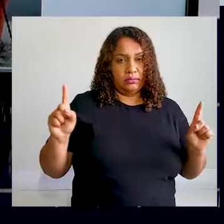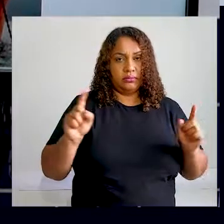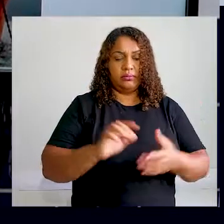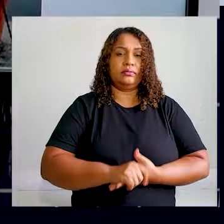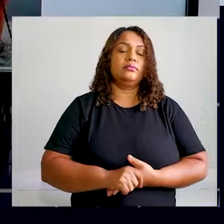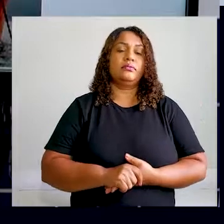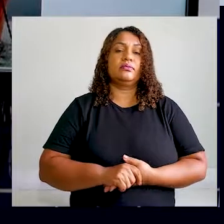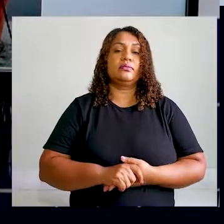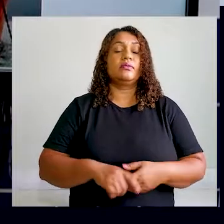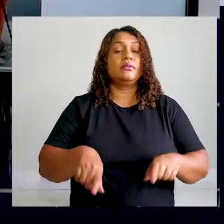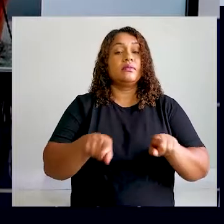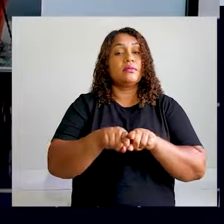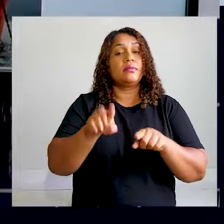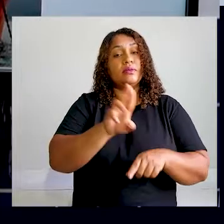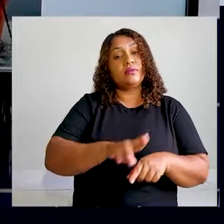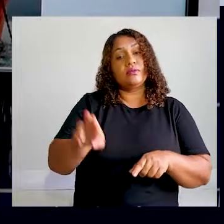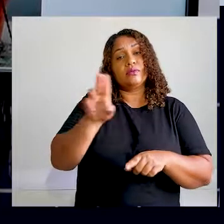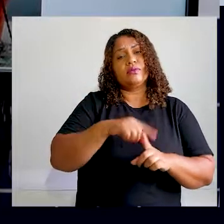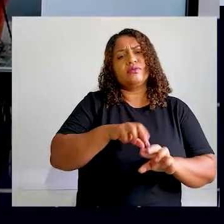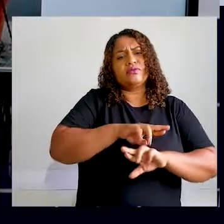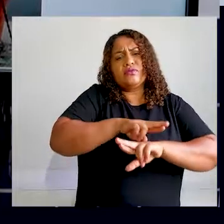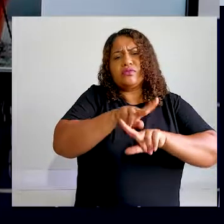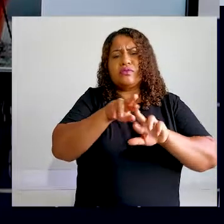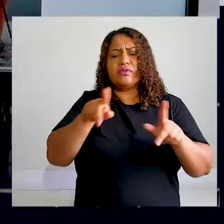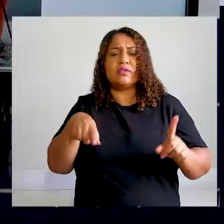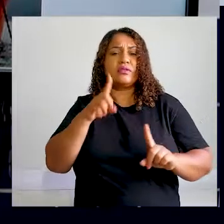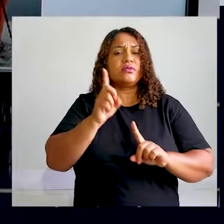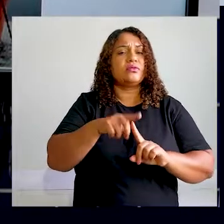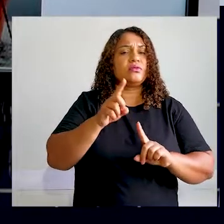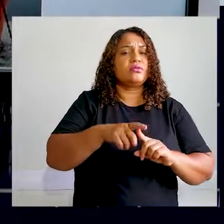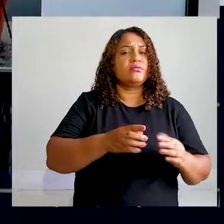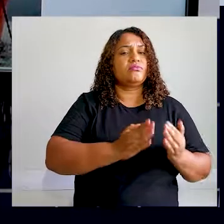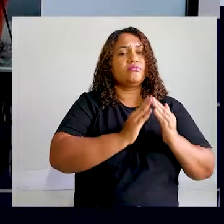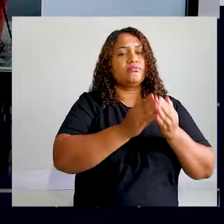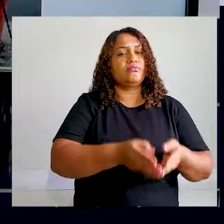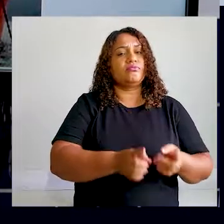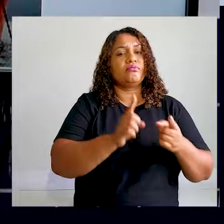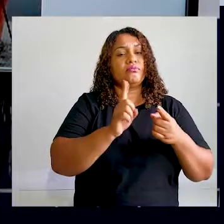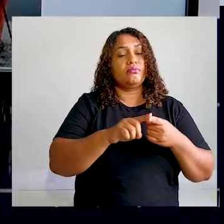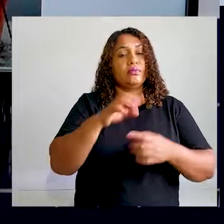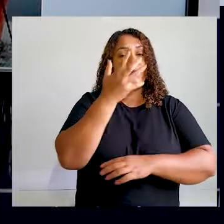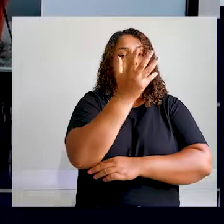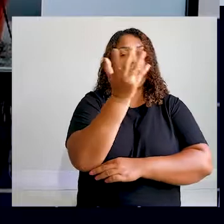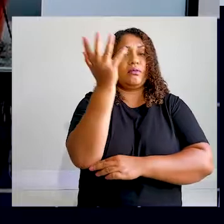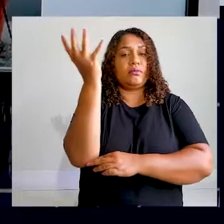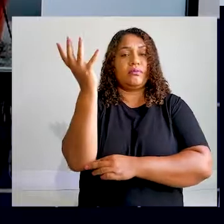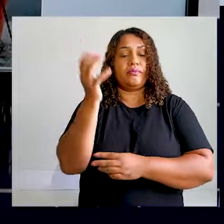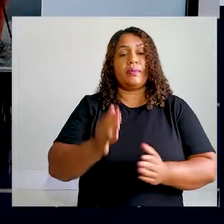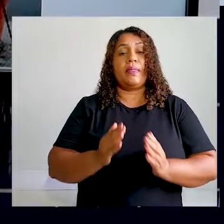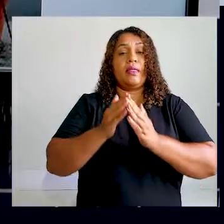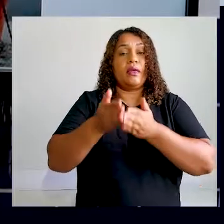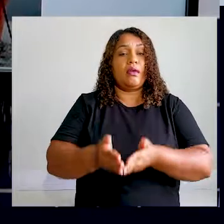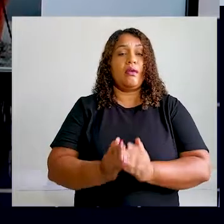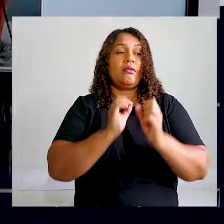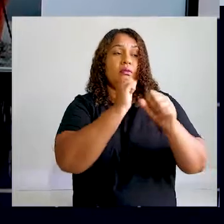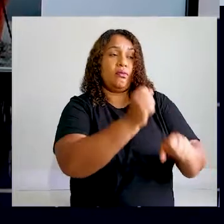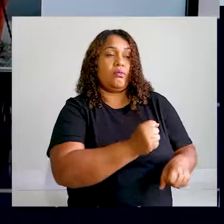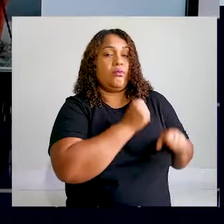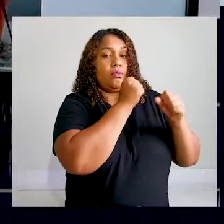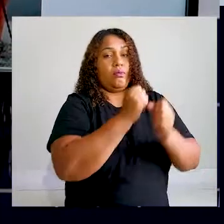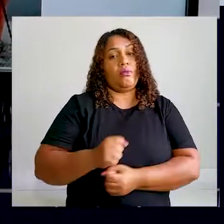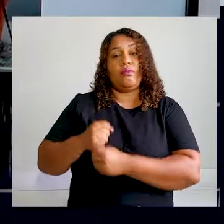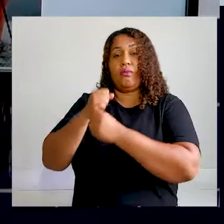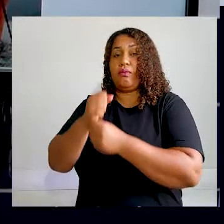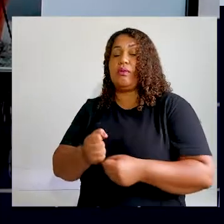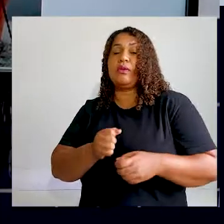grandes distâncias, fazendo uso de diferentes tipos de embarcações, como tronco de árvores,